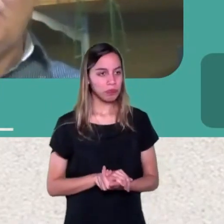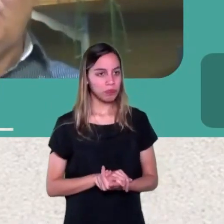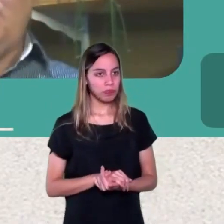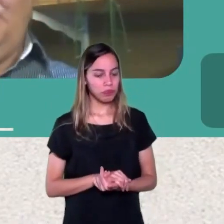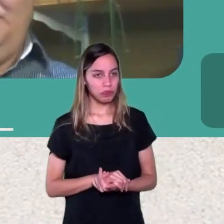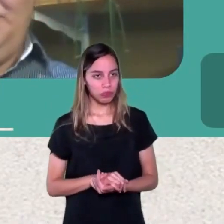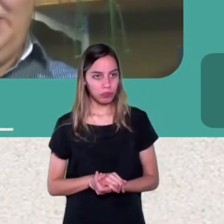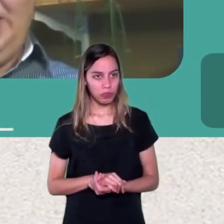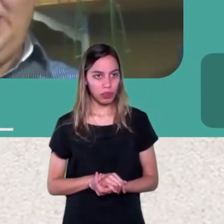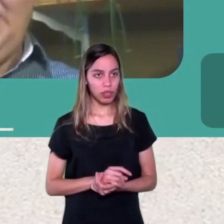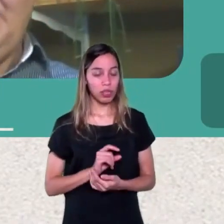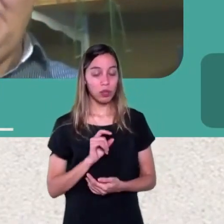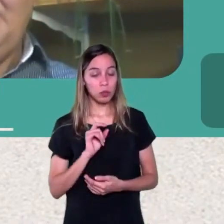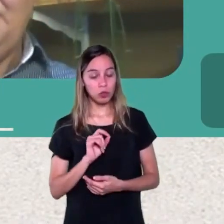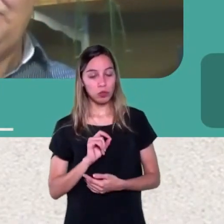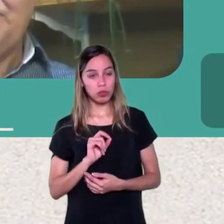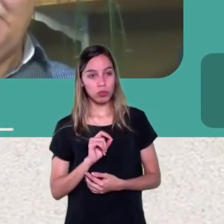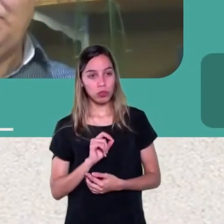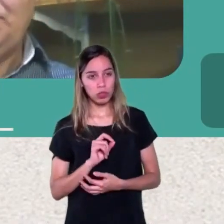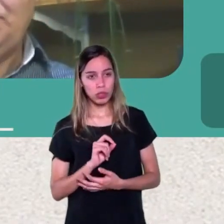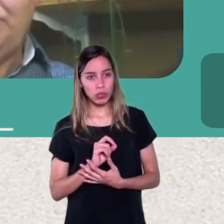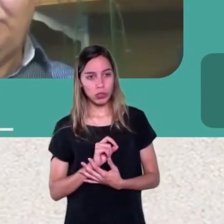participação desses